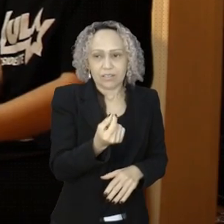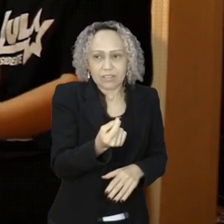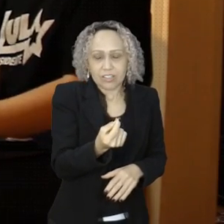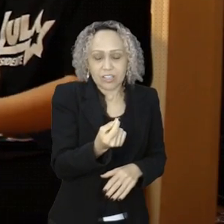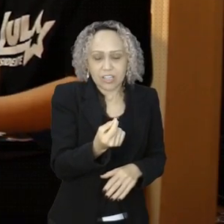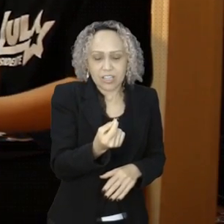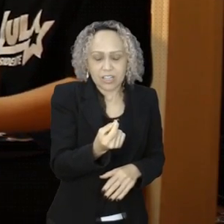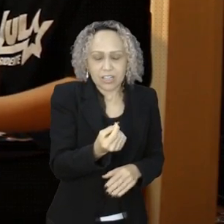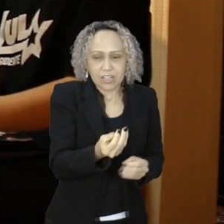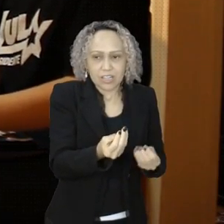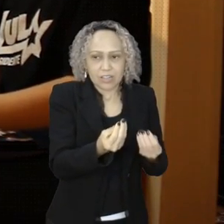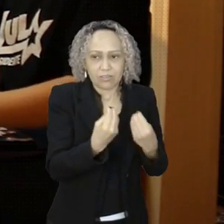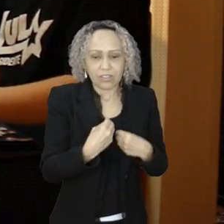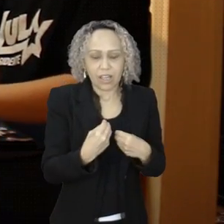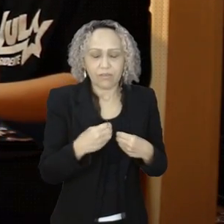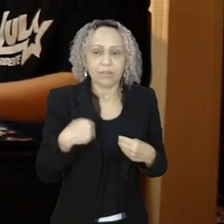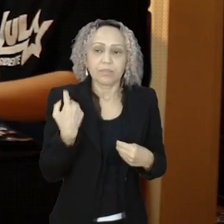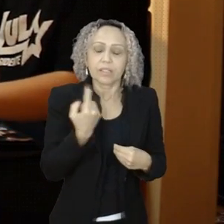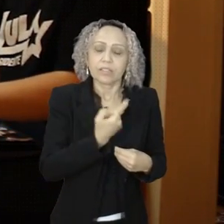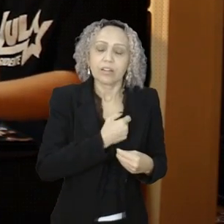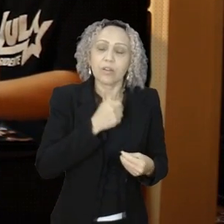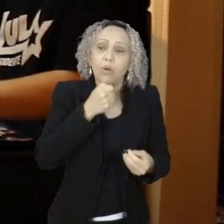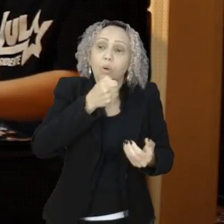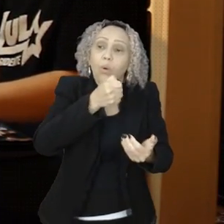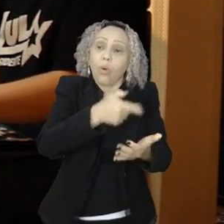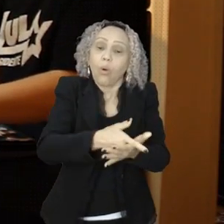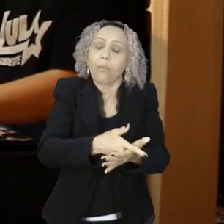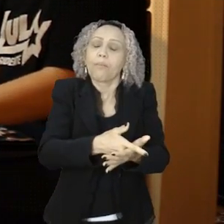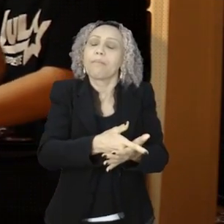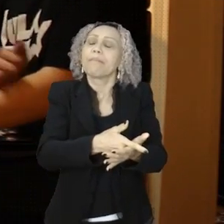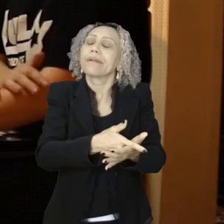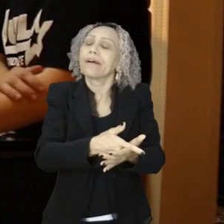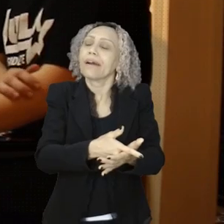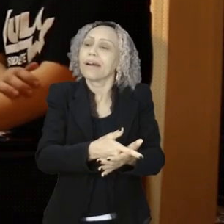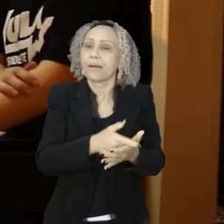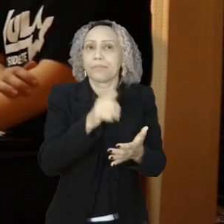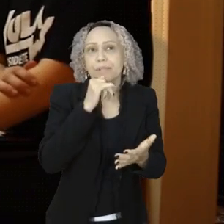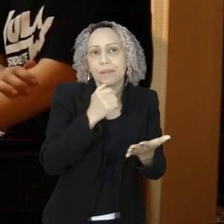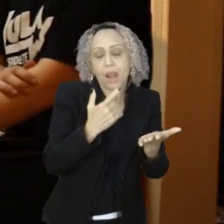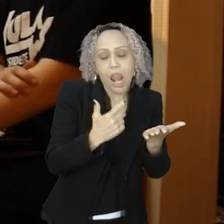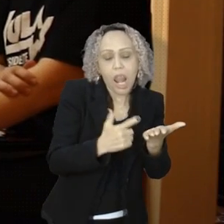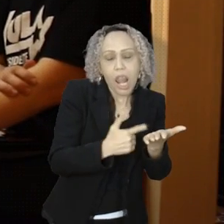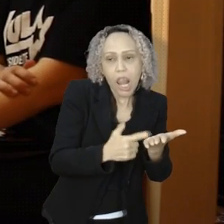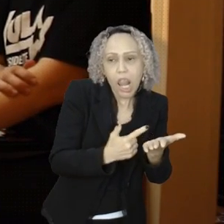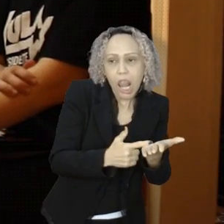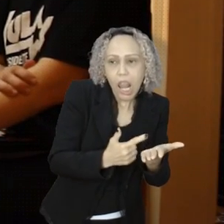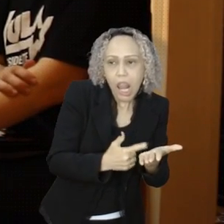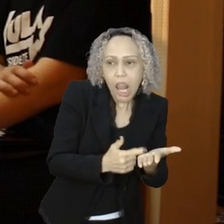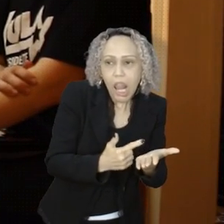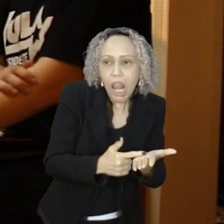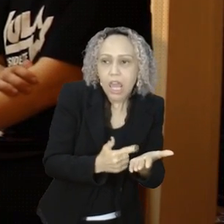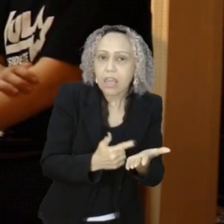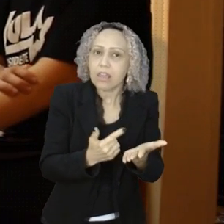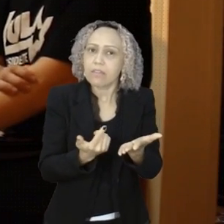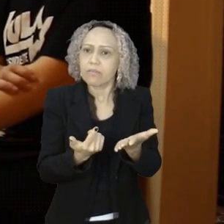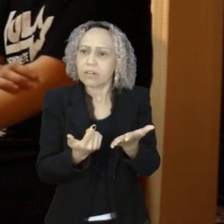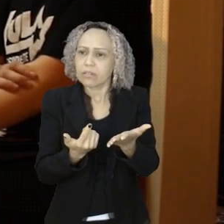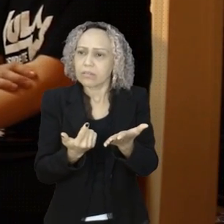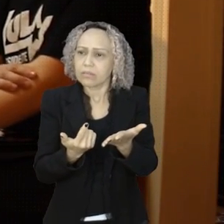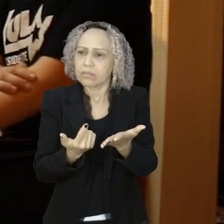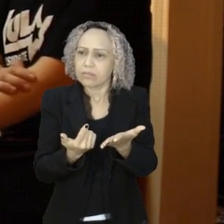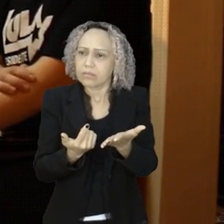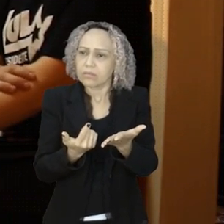trabalhar, né, para comprar revistas que ela queria que nós lêssemos para ela, porque ela era analfabeta.